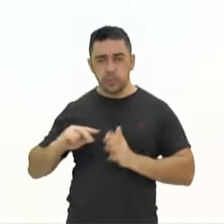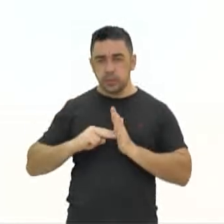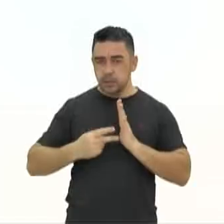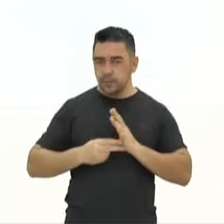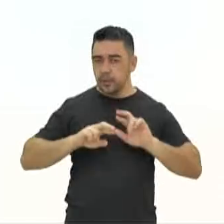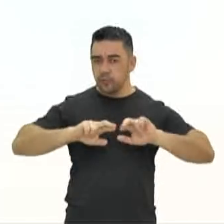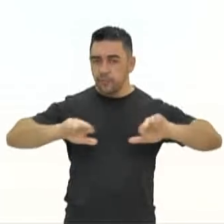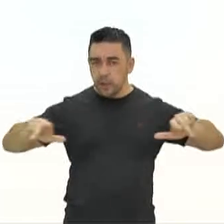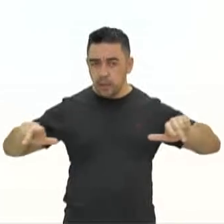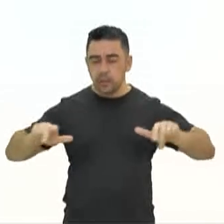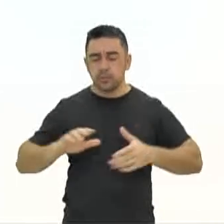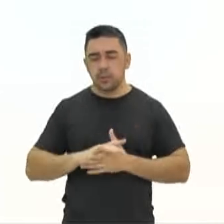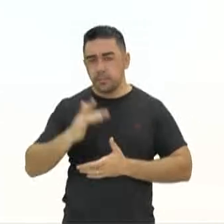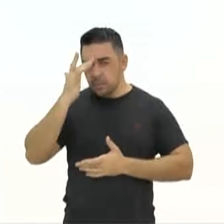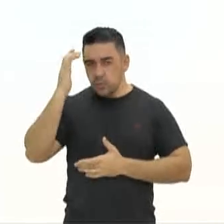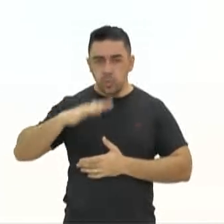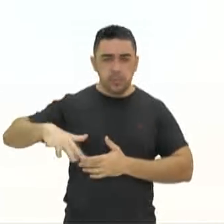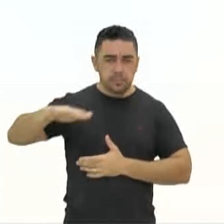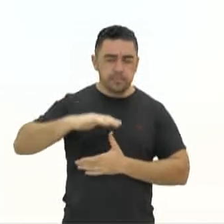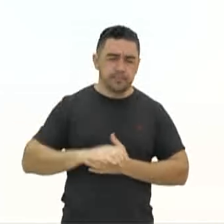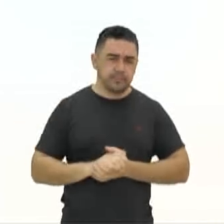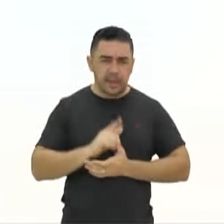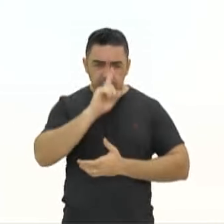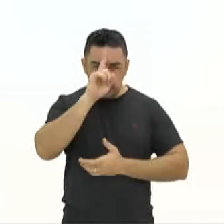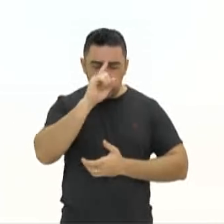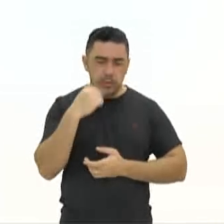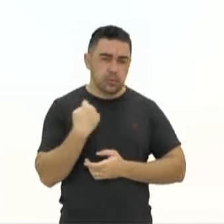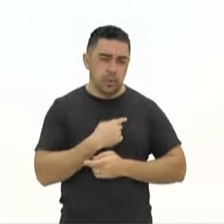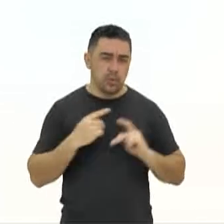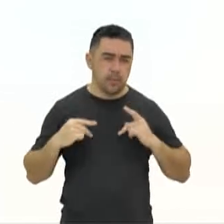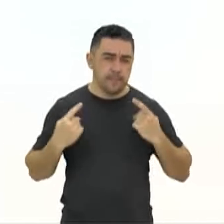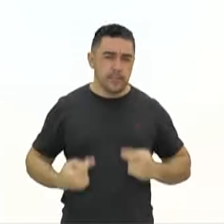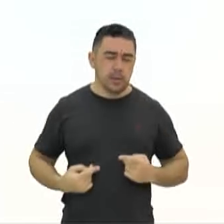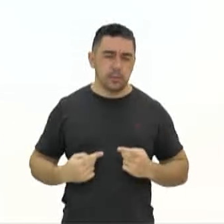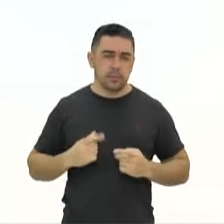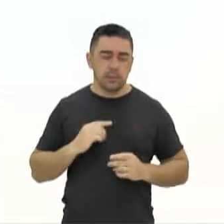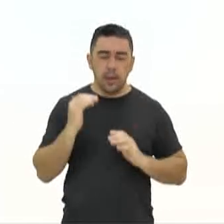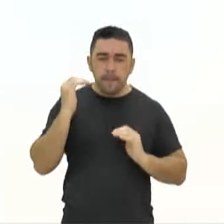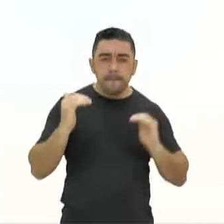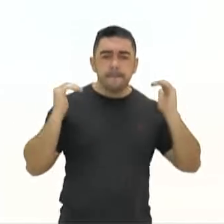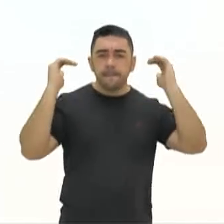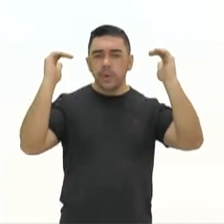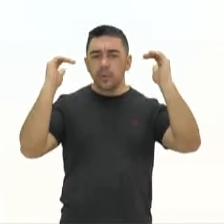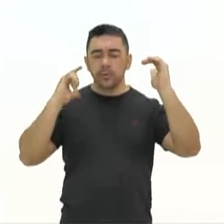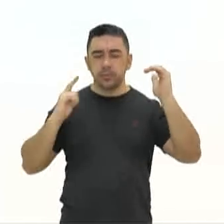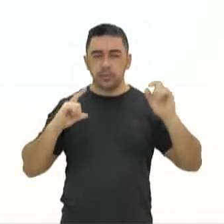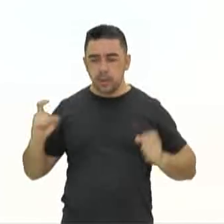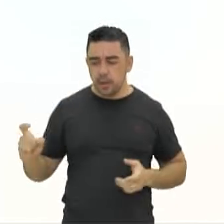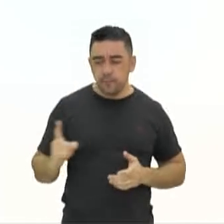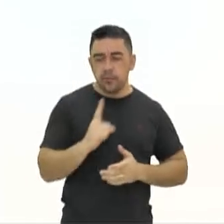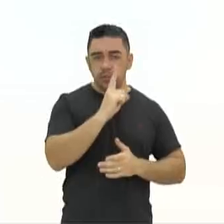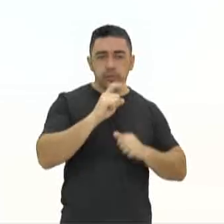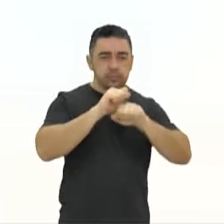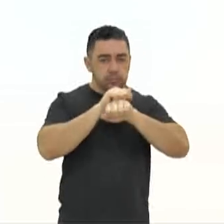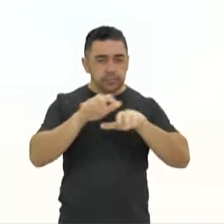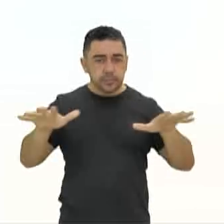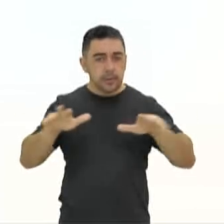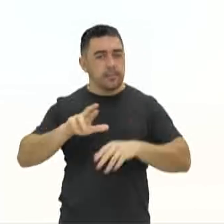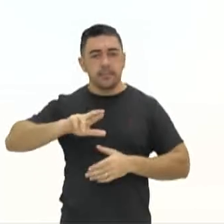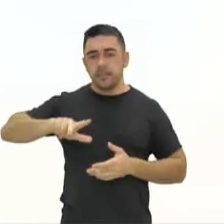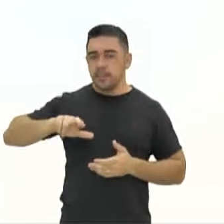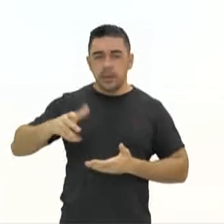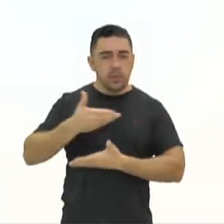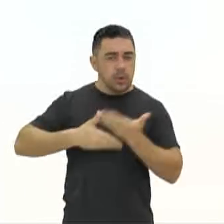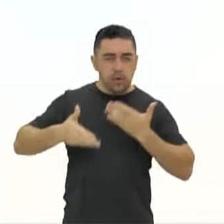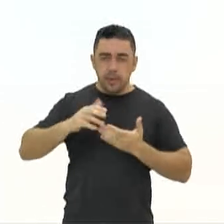senso comum. A ideia de que a espécie humana é o ápice do processo evolutivo é amplamente difundida, mas não é